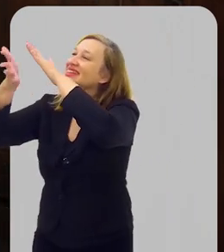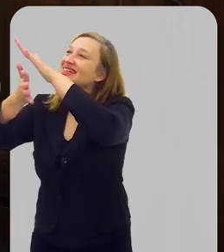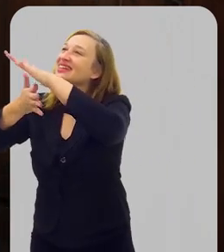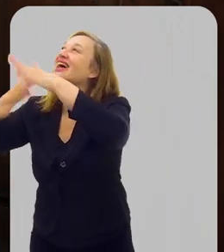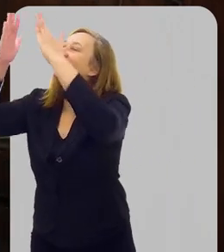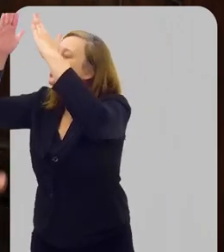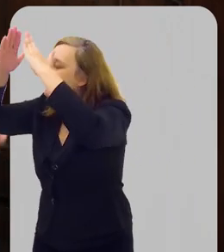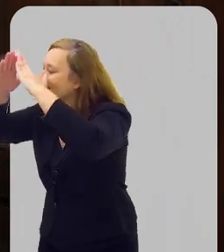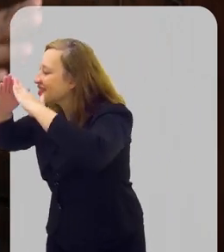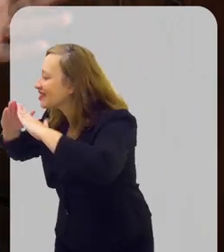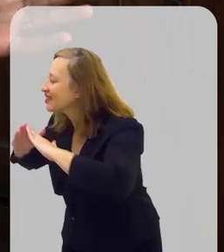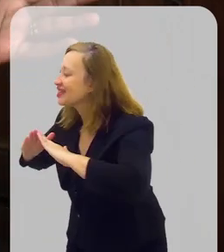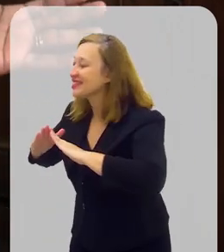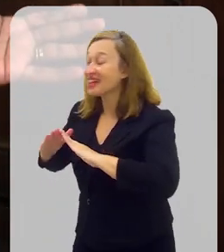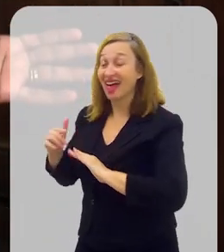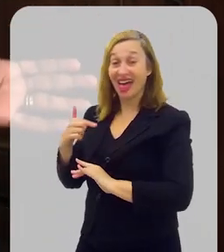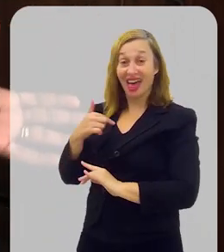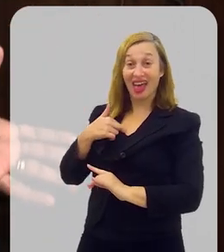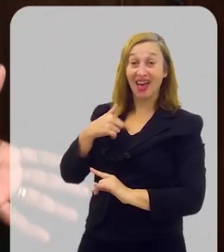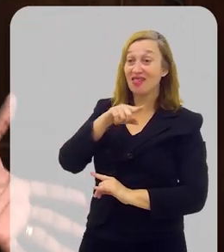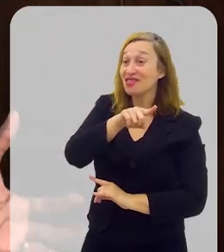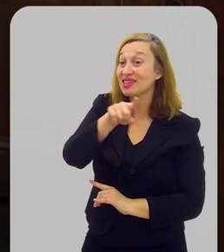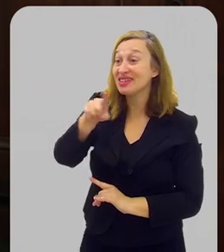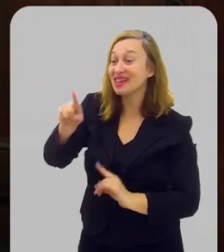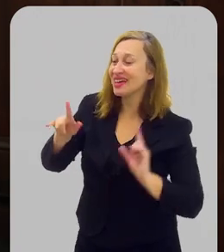adoro eu te